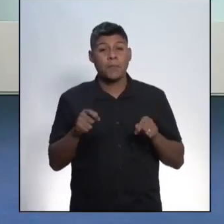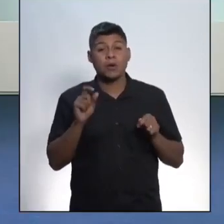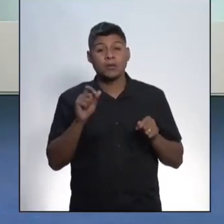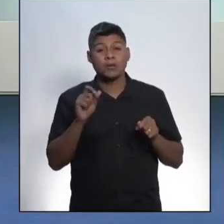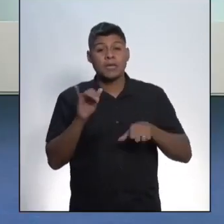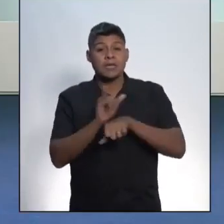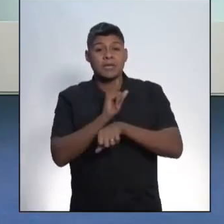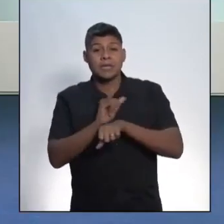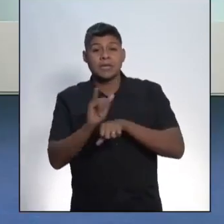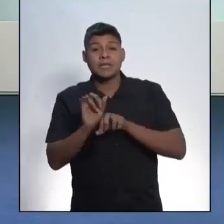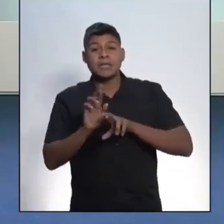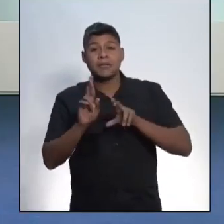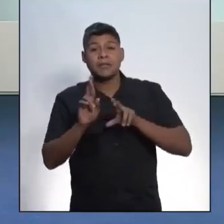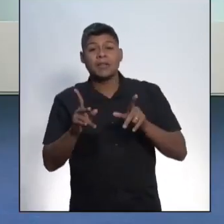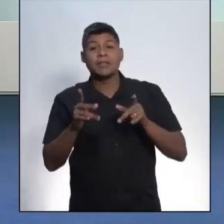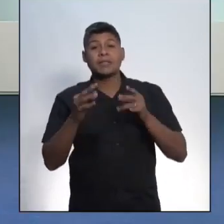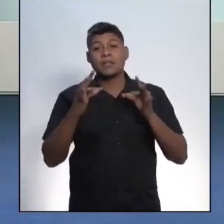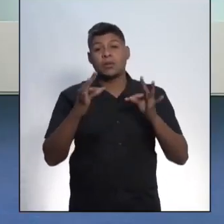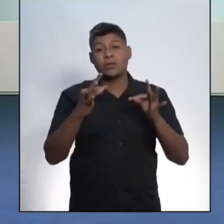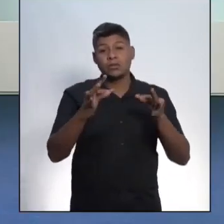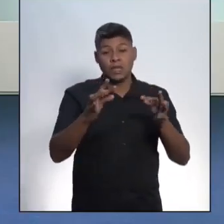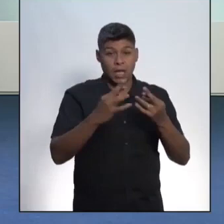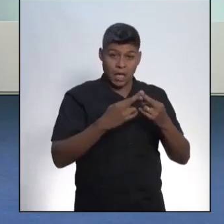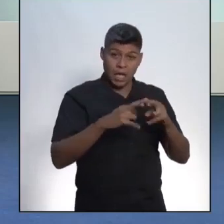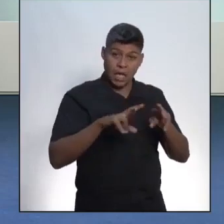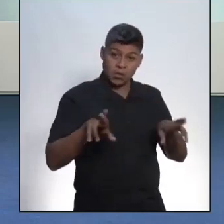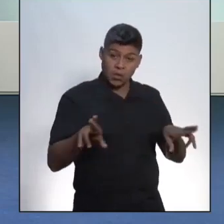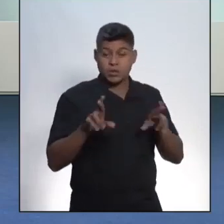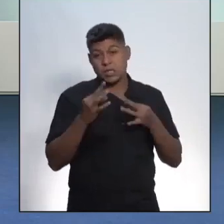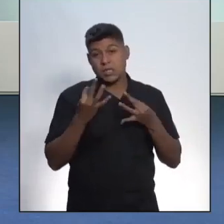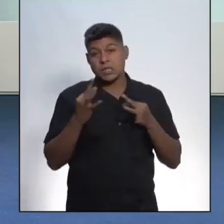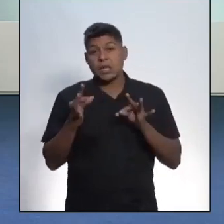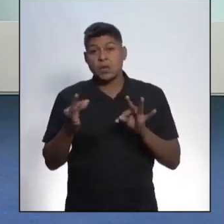essa diferenciação de tecnologia e de soluções tecnológicas. Por favor.